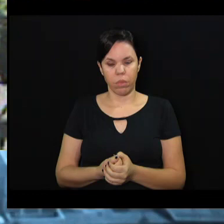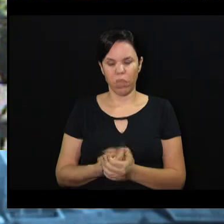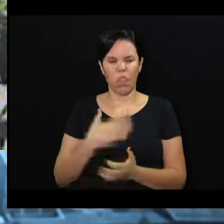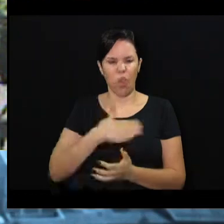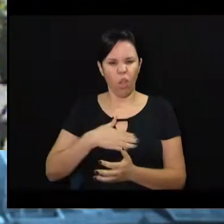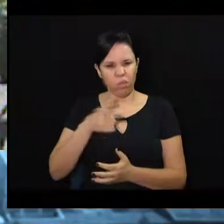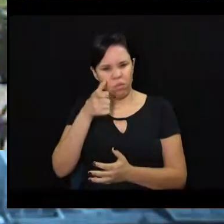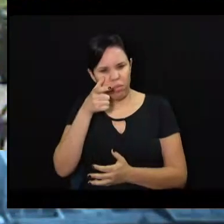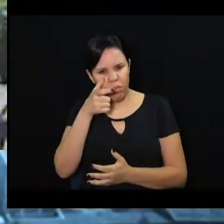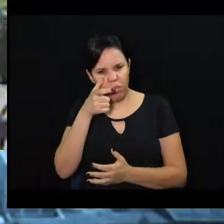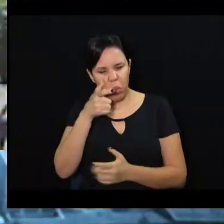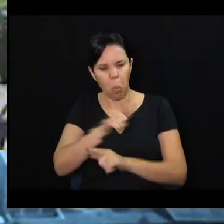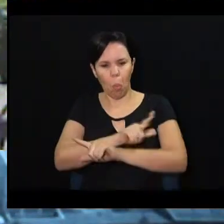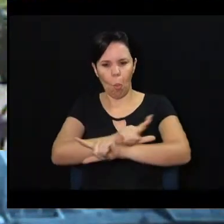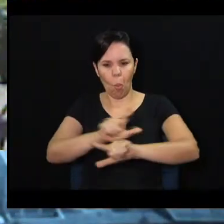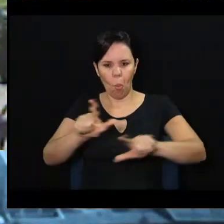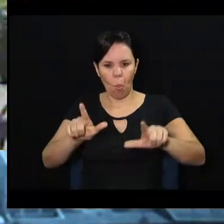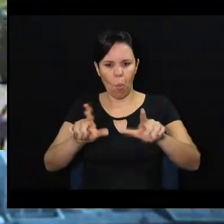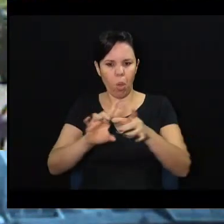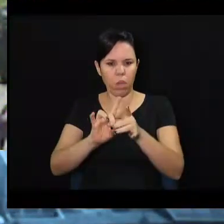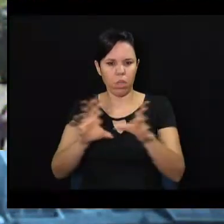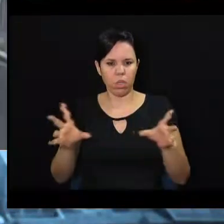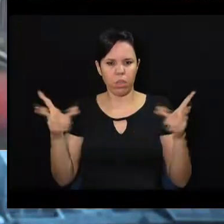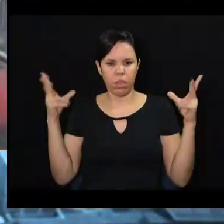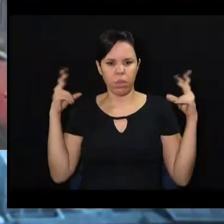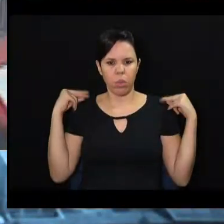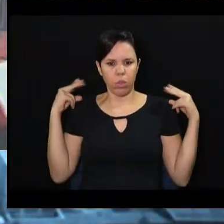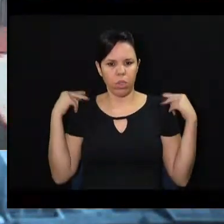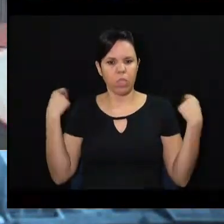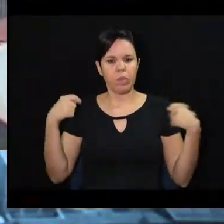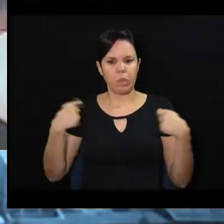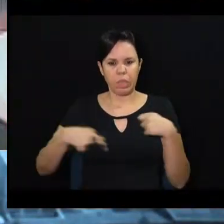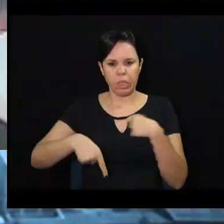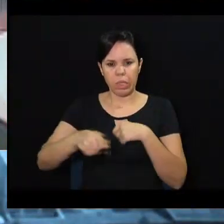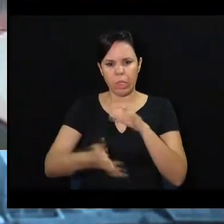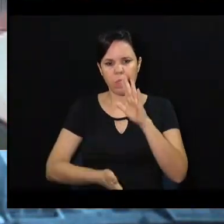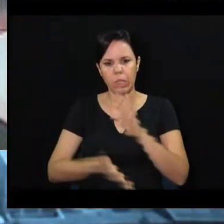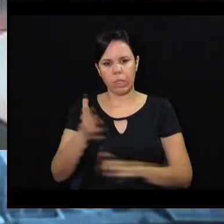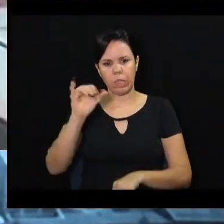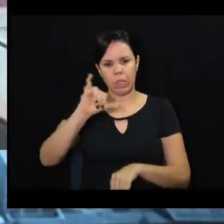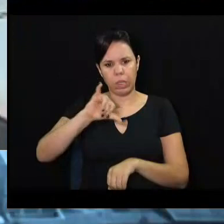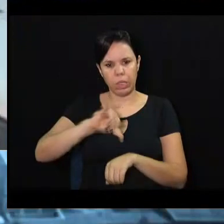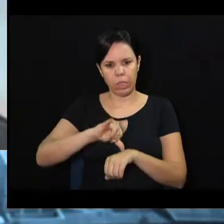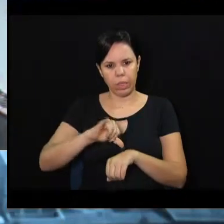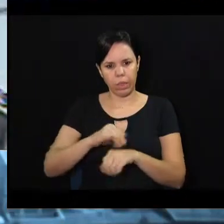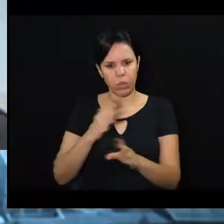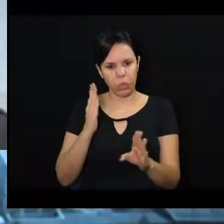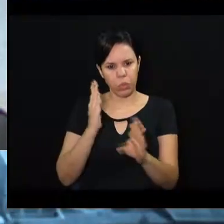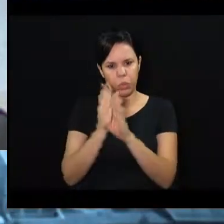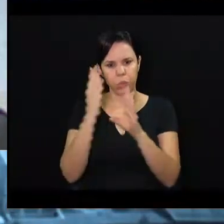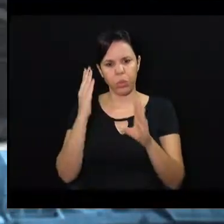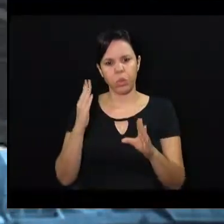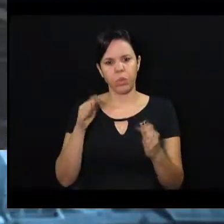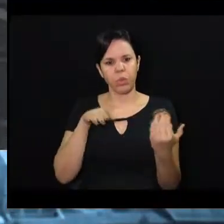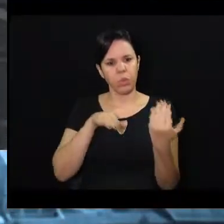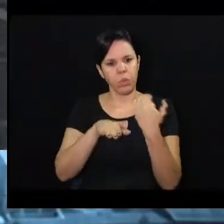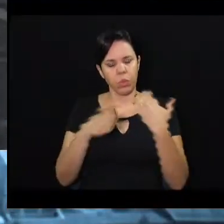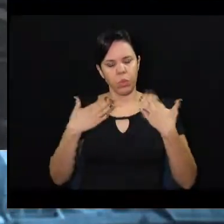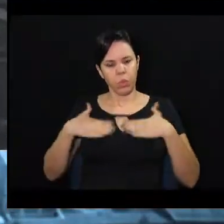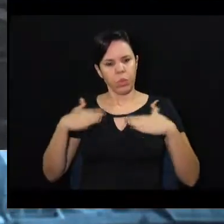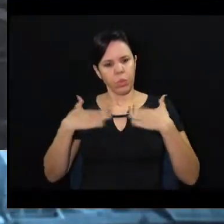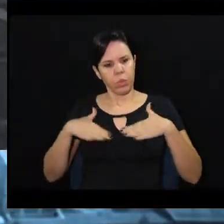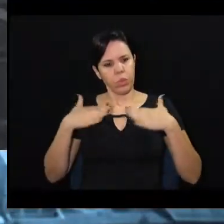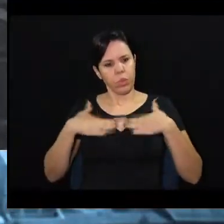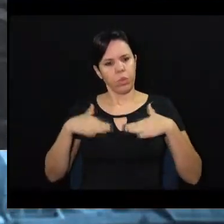ver, ó, trânsito livre. Motorista que precisa ir ao centro da cidade encontra o trânsito tranquilo na Francisco Glicério,